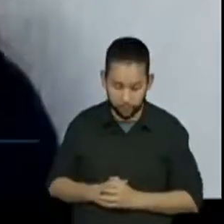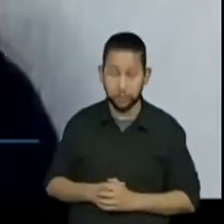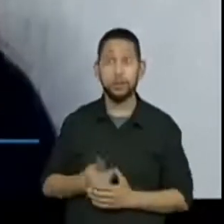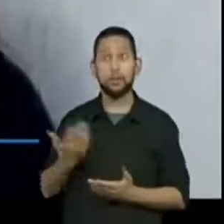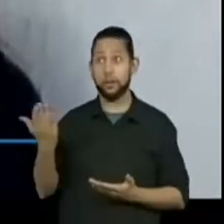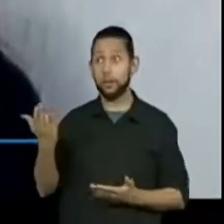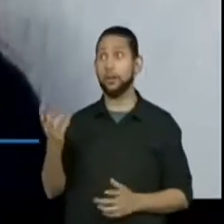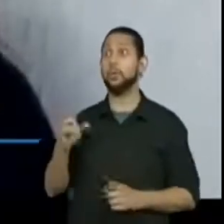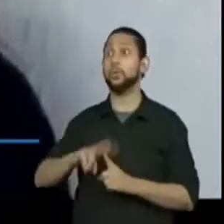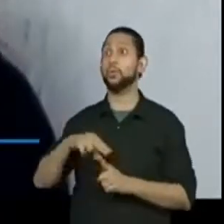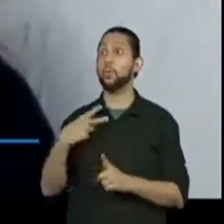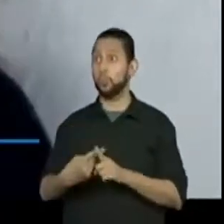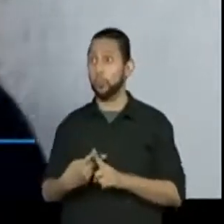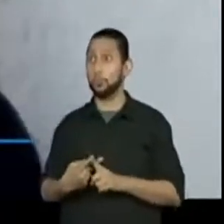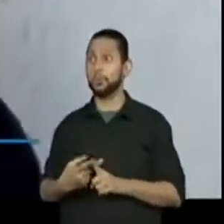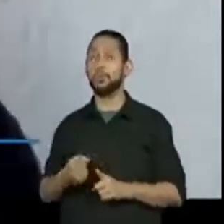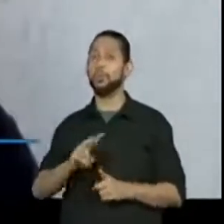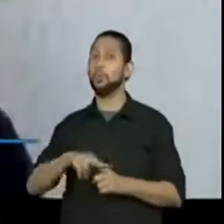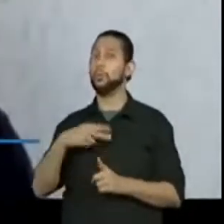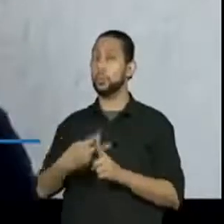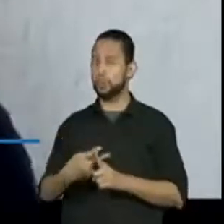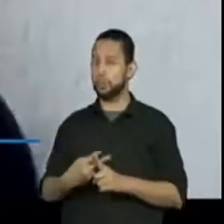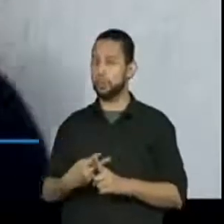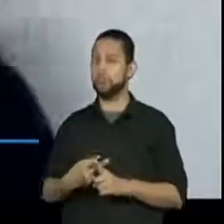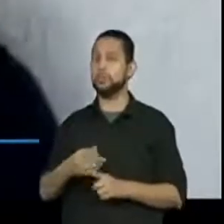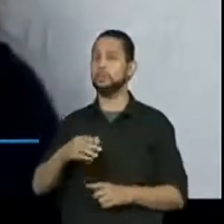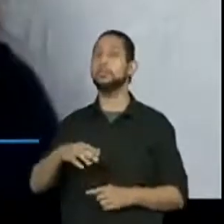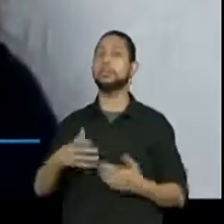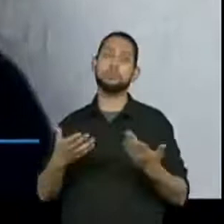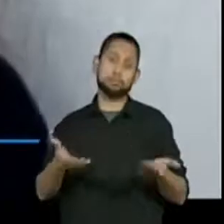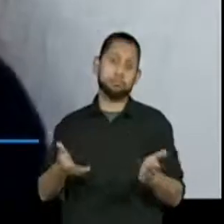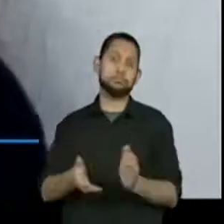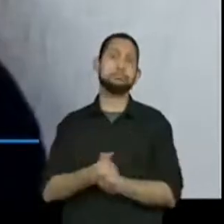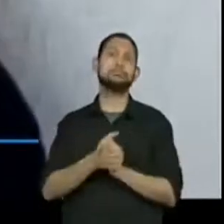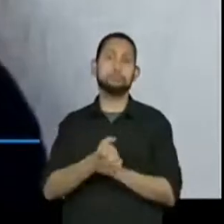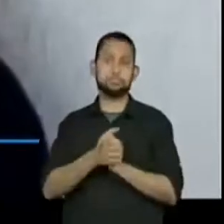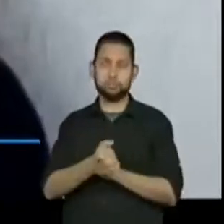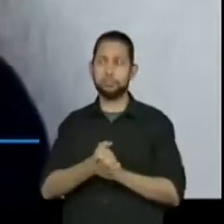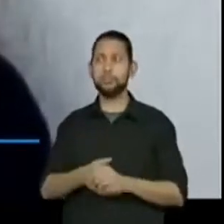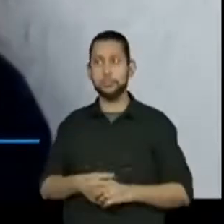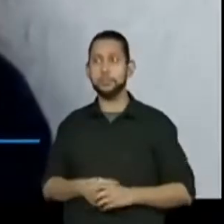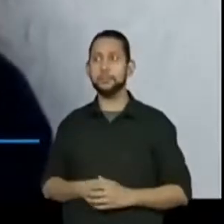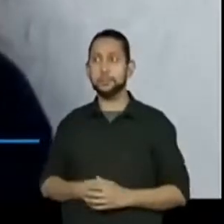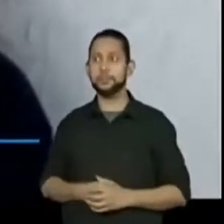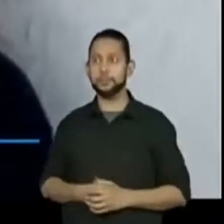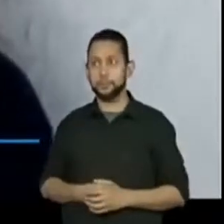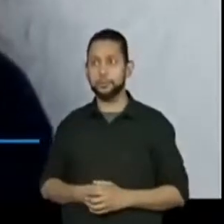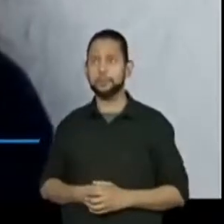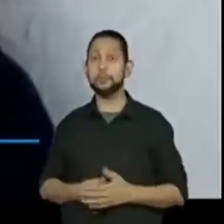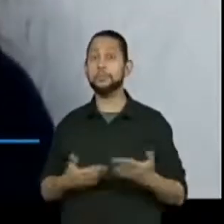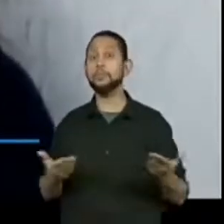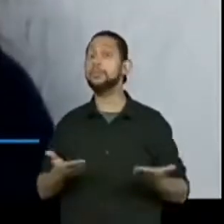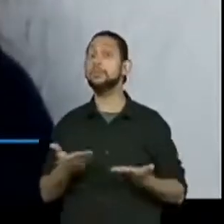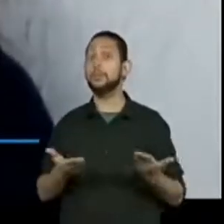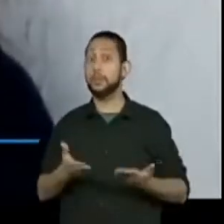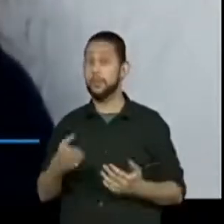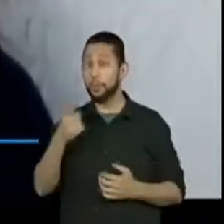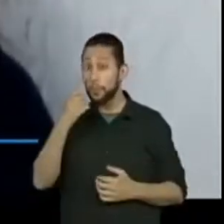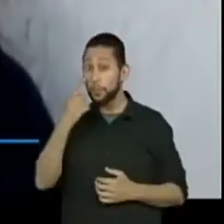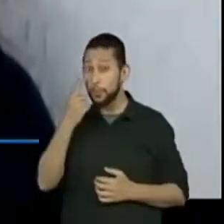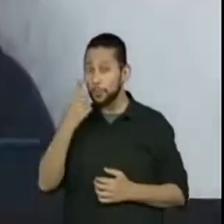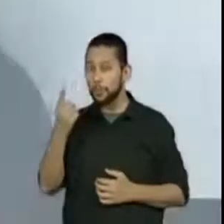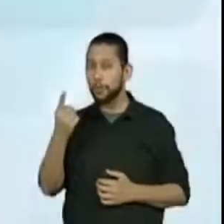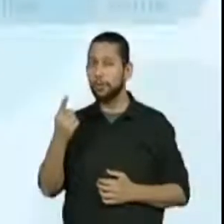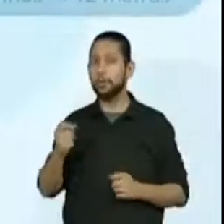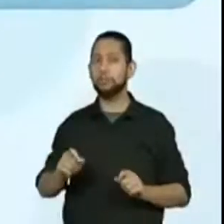O dobro da escala de 100, a professora Samira trouxe aí para gente. Então, vamos dar uma olhadinha